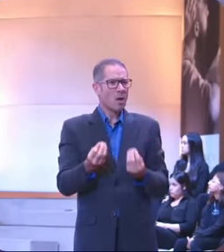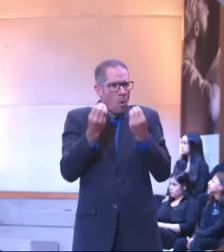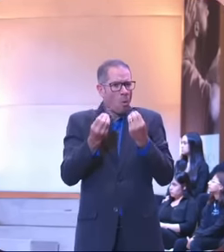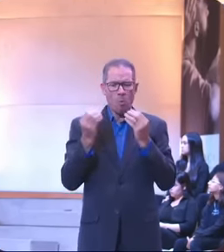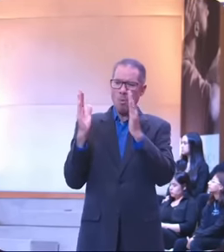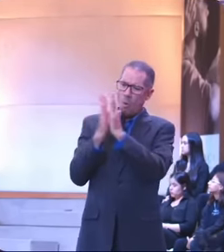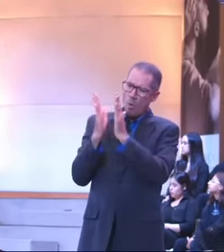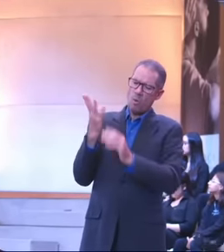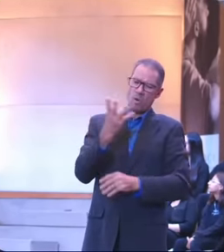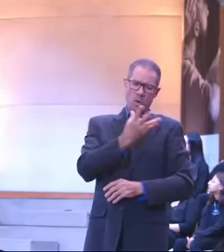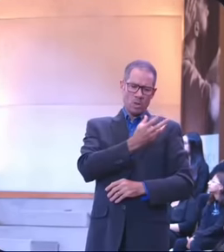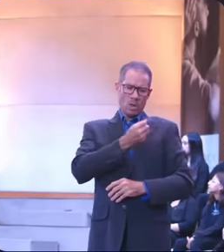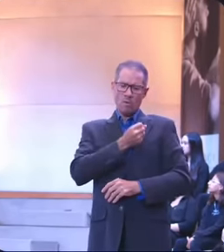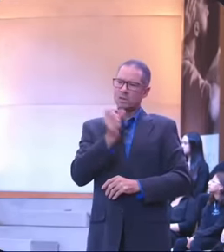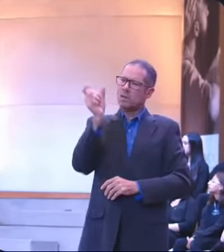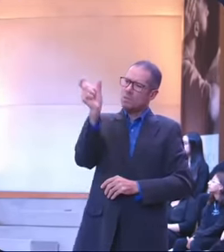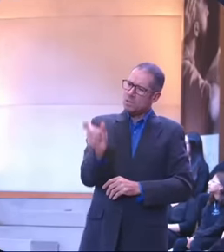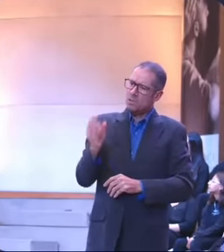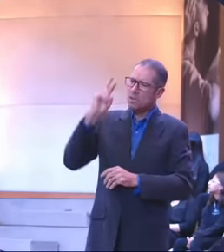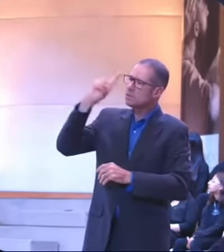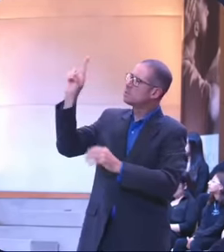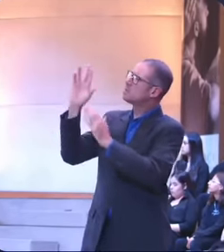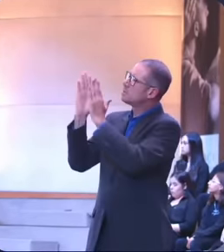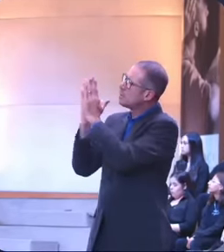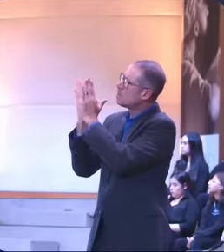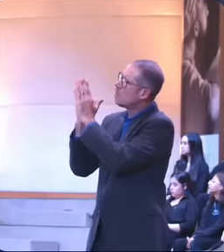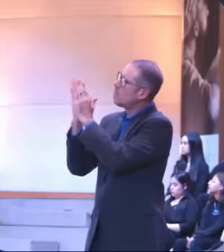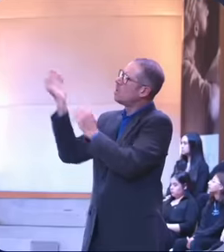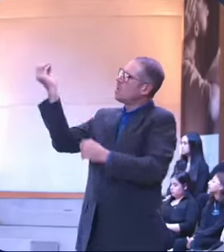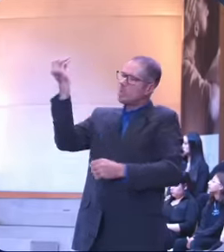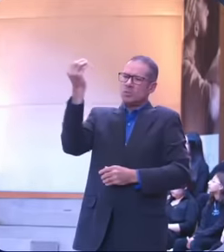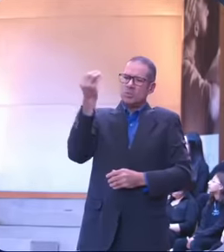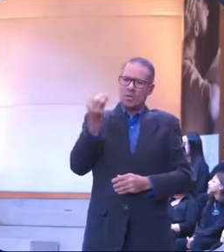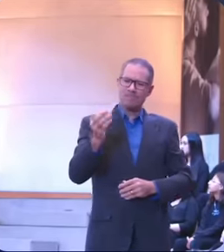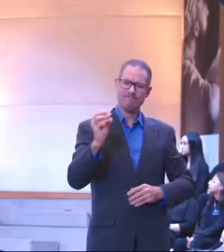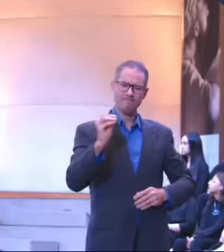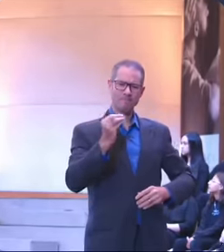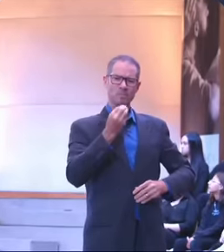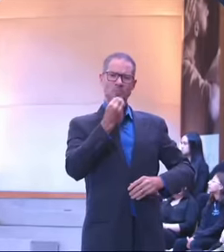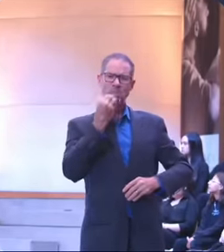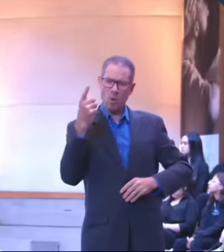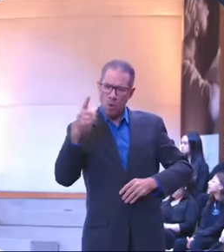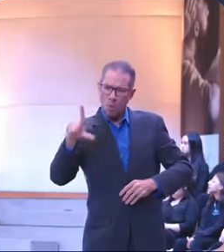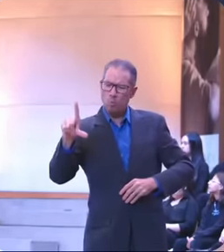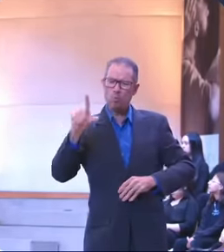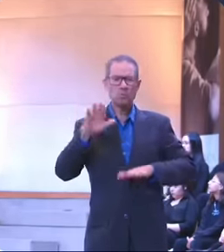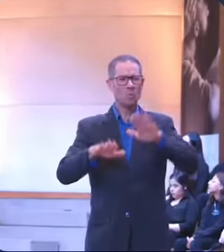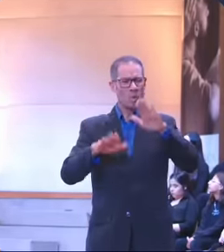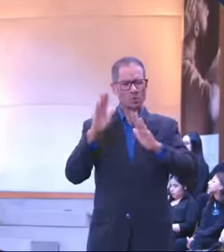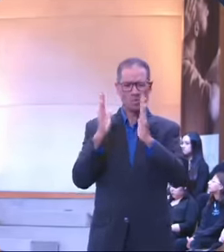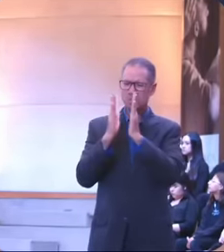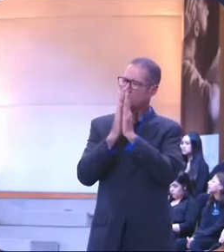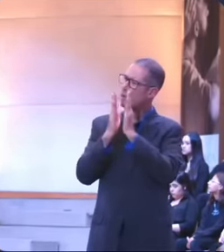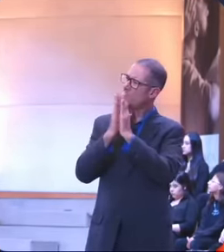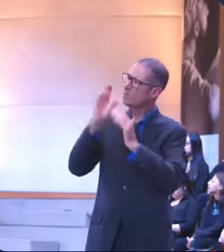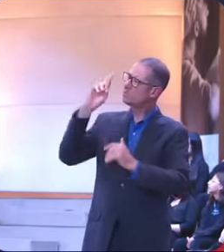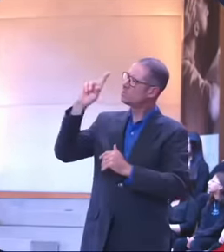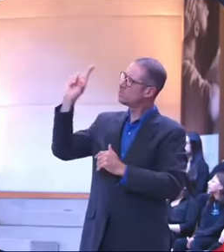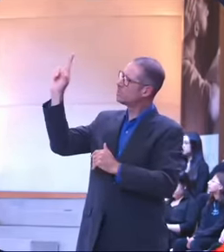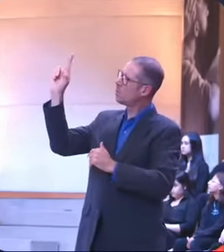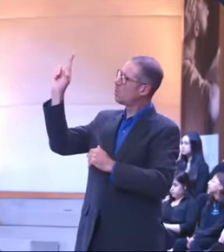pela salvação das pessoas? Eu estou pedindo: Senhor, dá mais uma oportunidade. E às vezes eu oro assim: